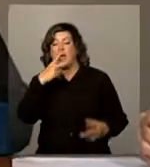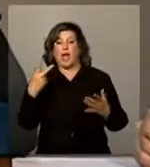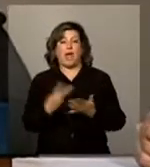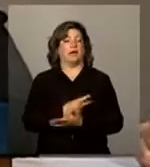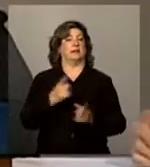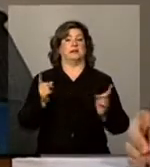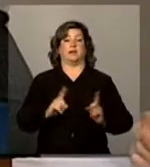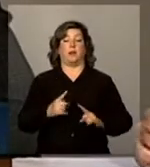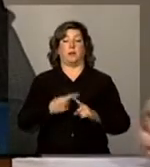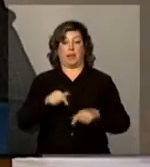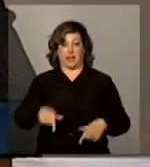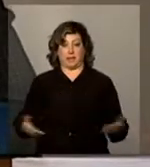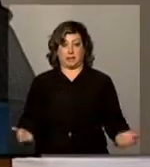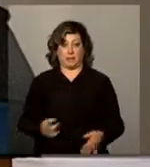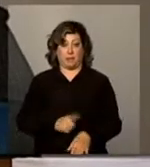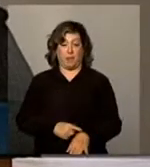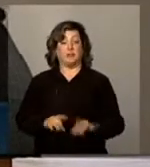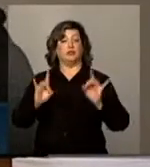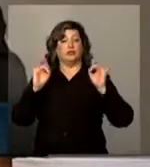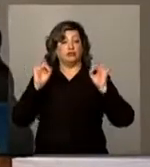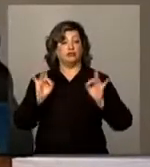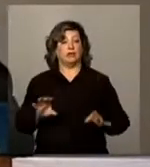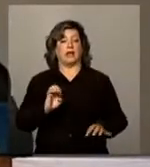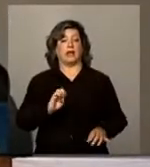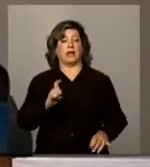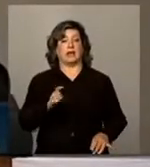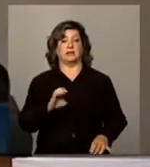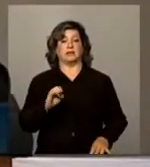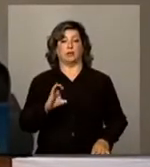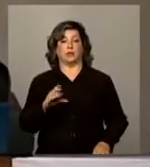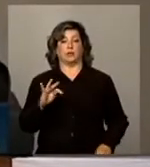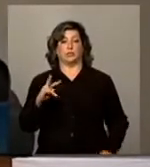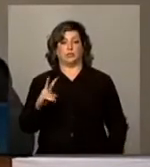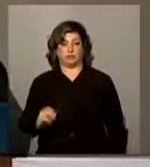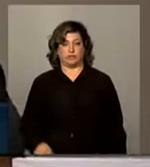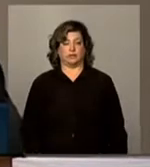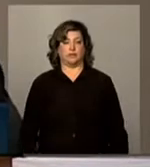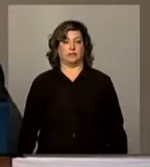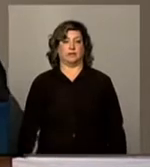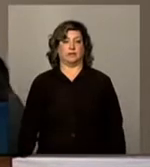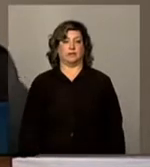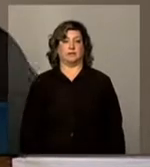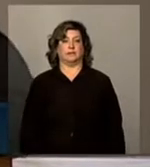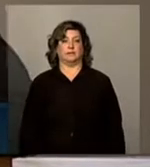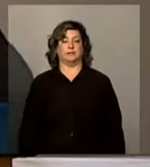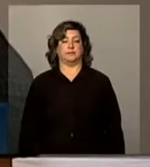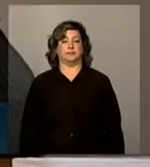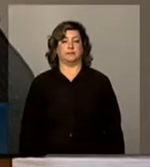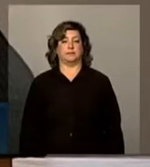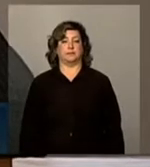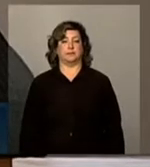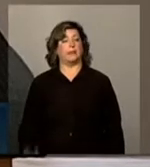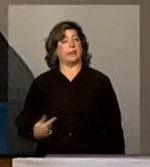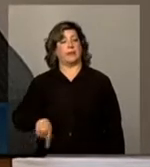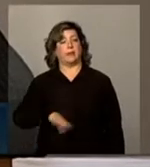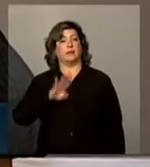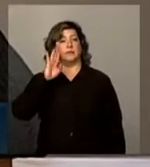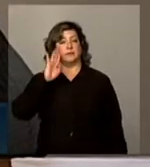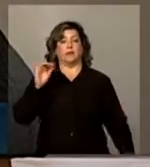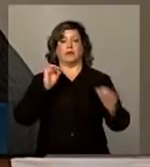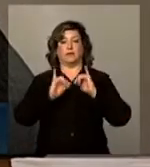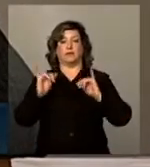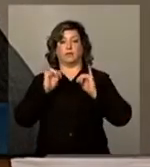que, nesse momento, estamos fazendo só a parte do executivo. Essas são, acho que, as